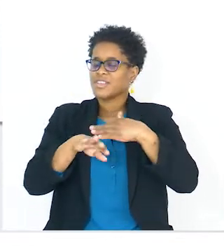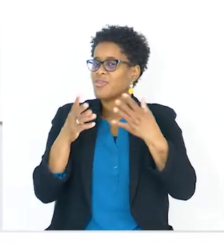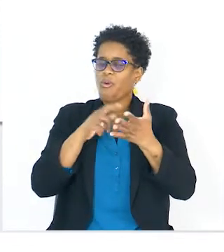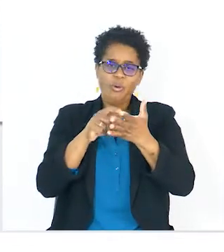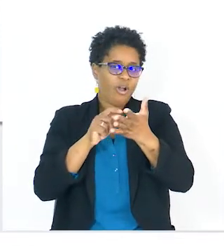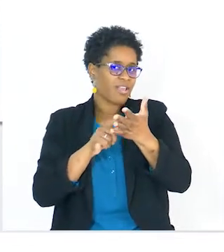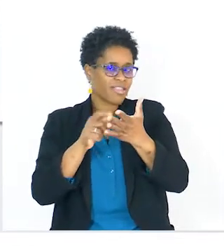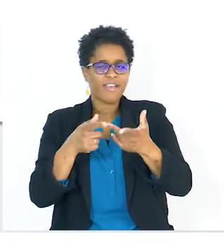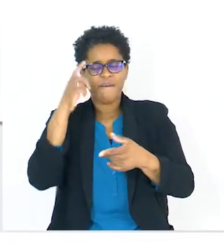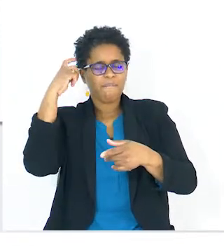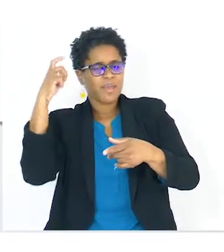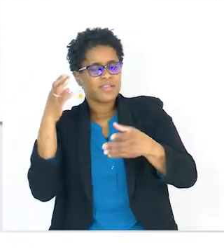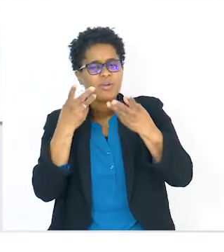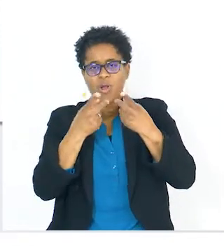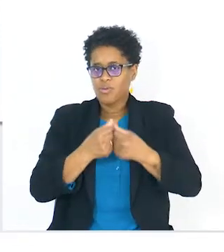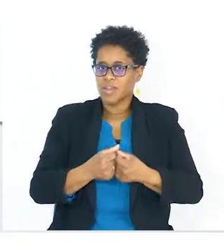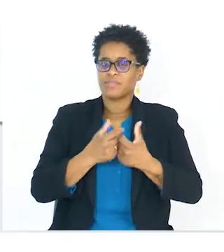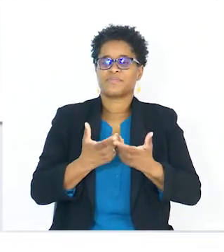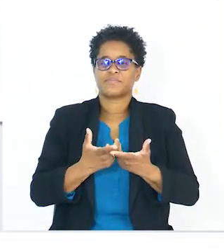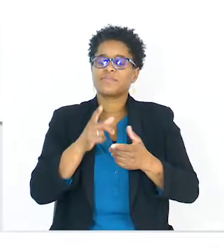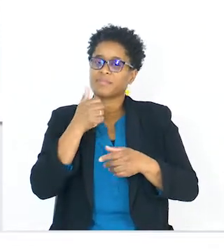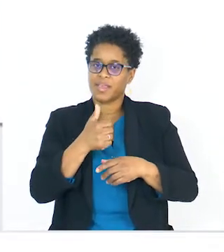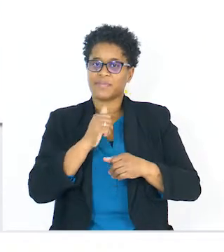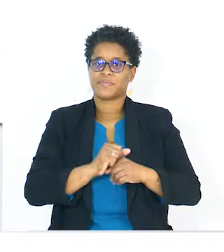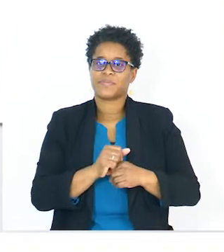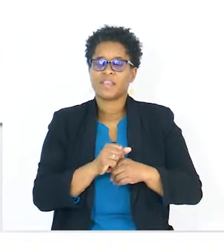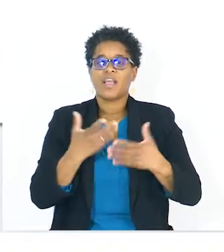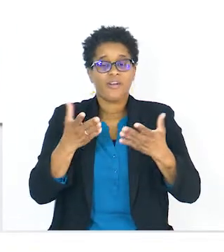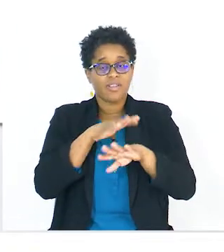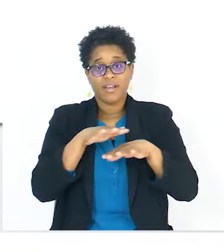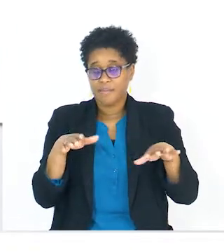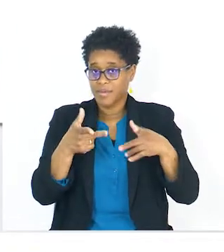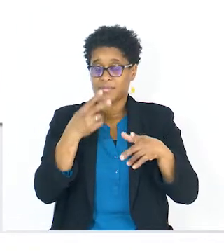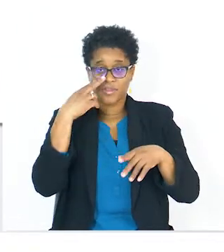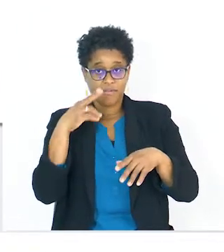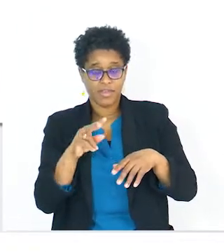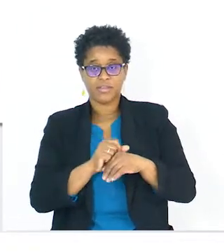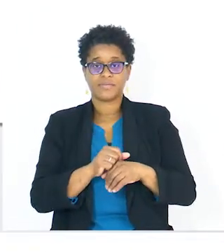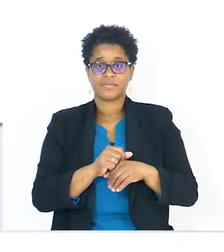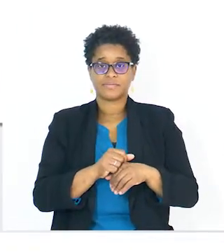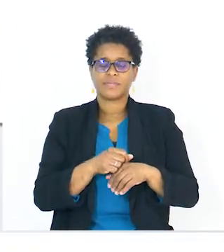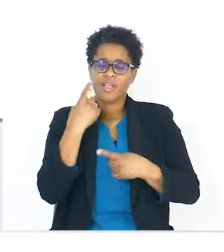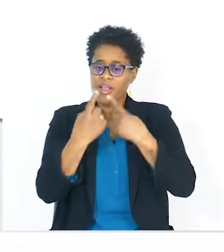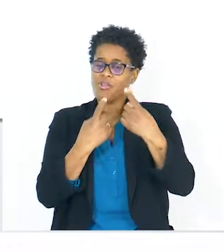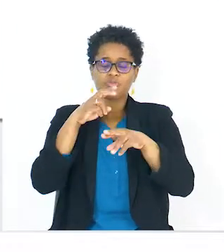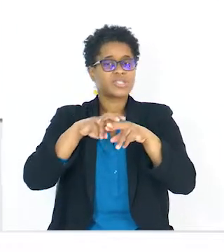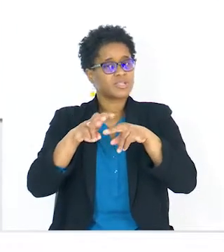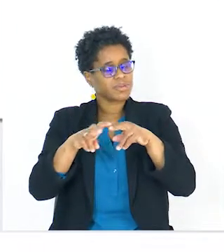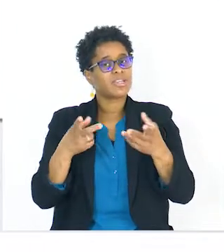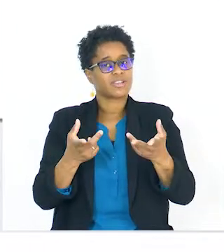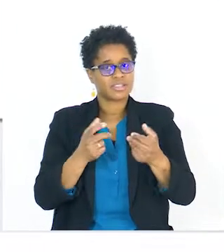fazendo contas, pensando, calculando. Bem, acabamos de ver